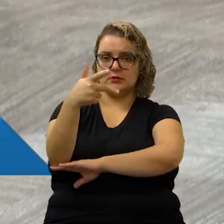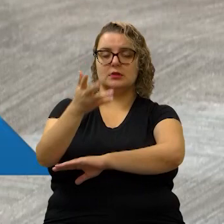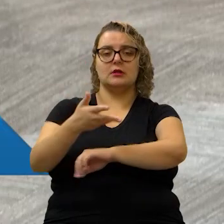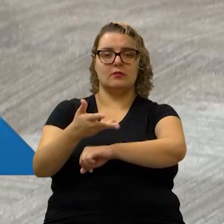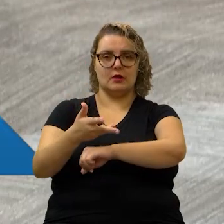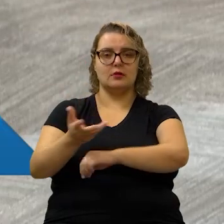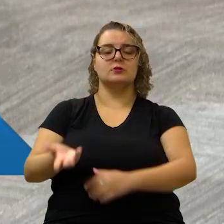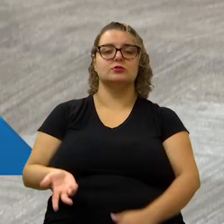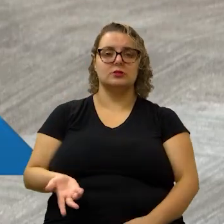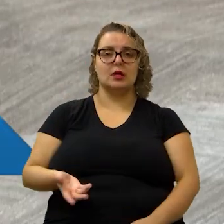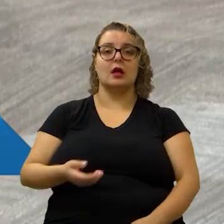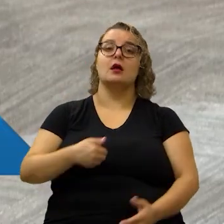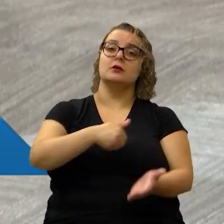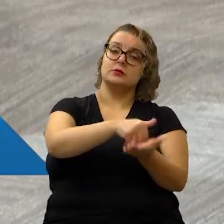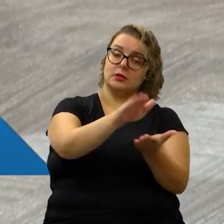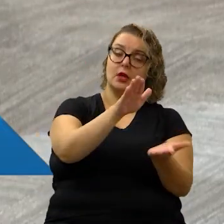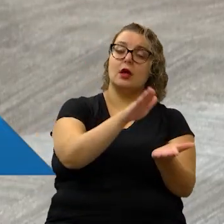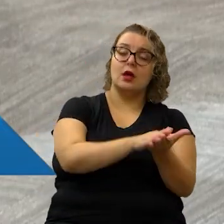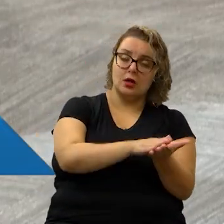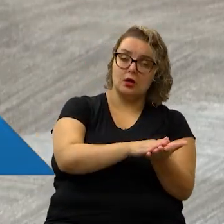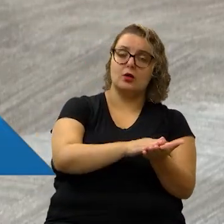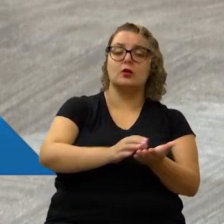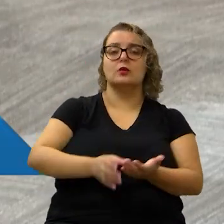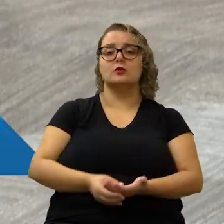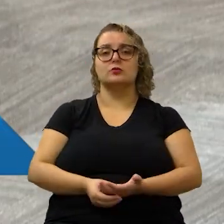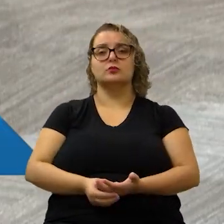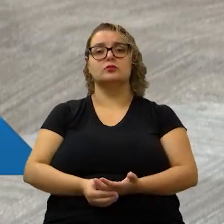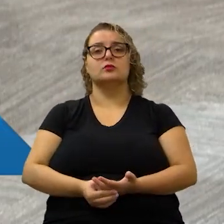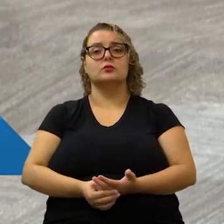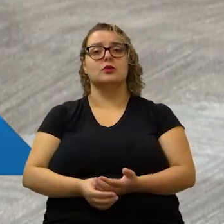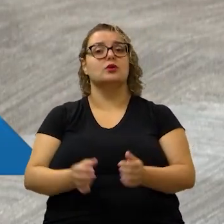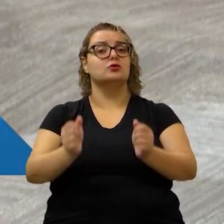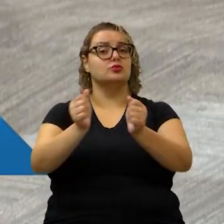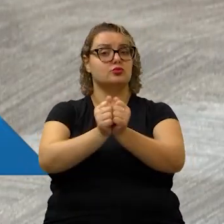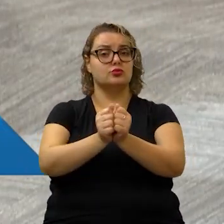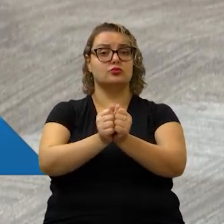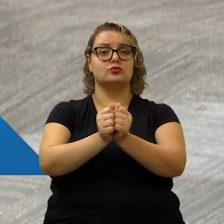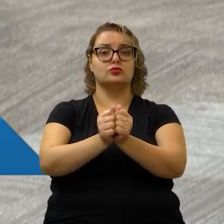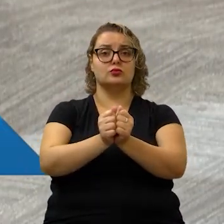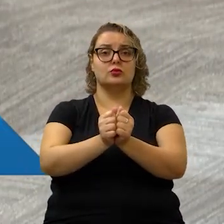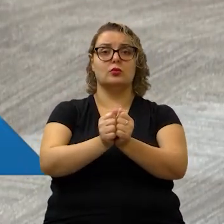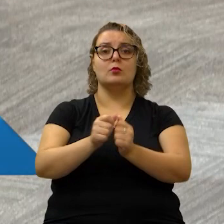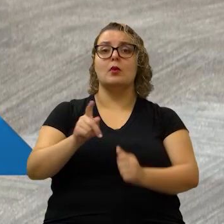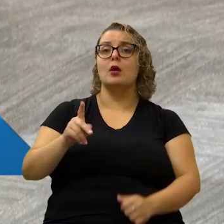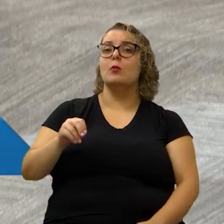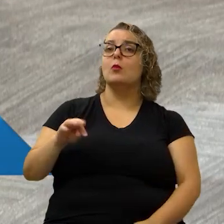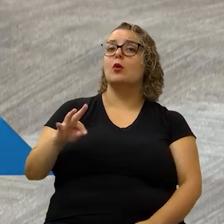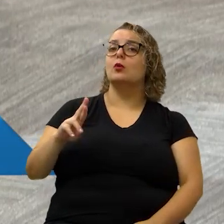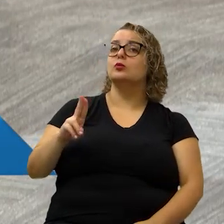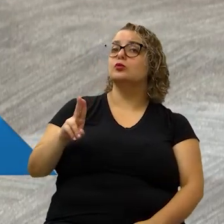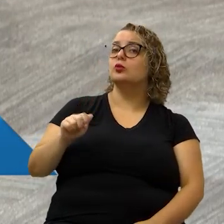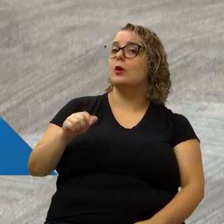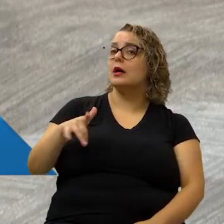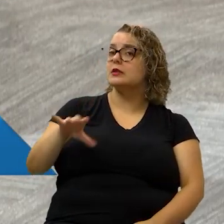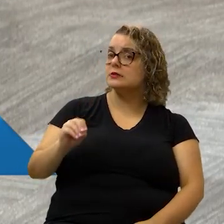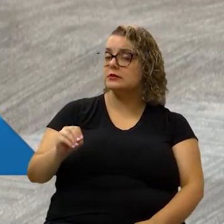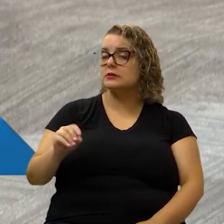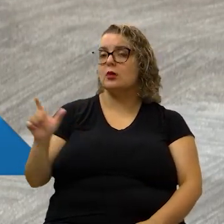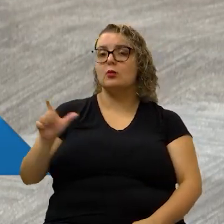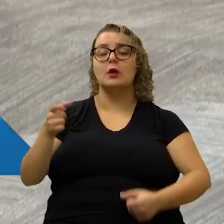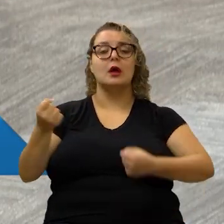ele é atribuído a ele uma multa e é é em ato contínuo é atribuído uma pontuação na